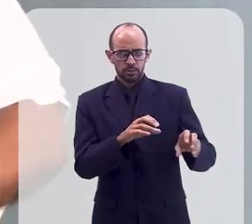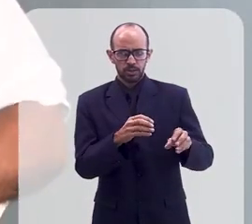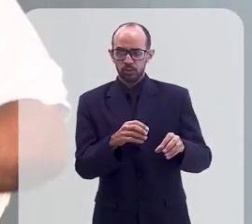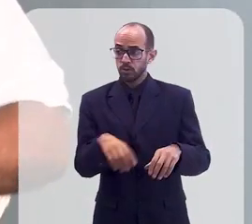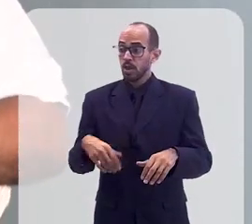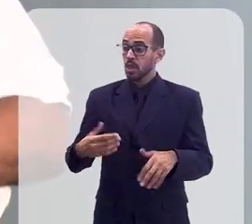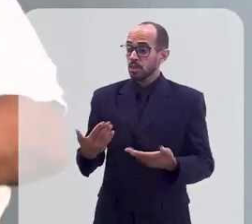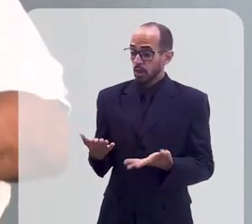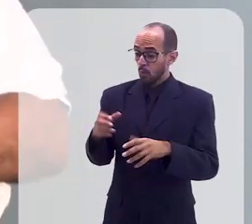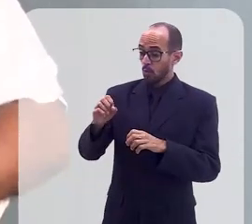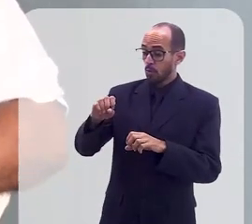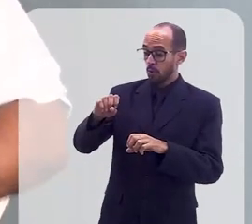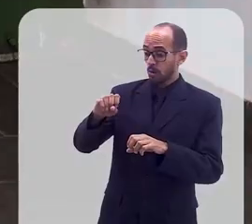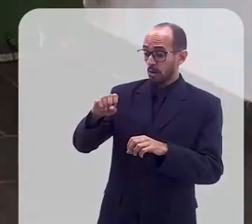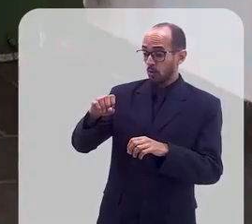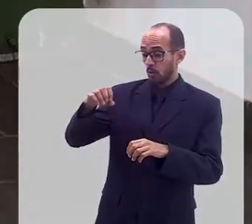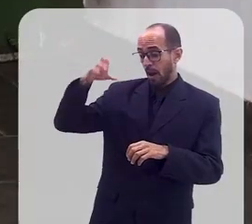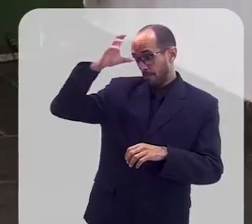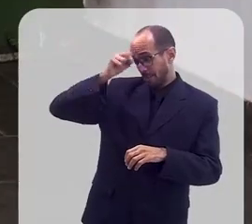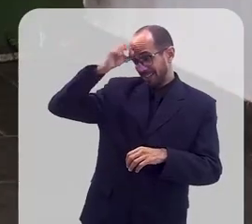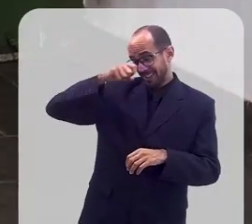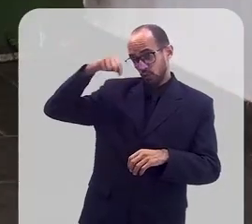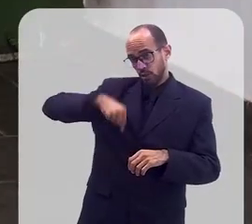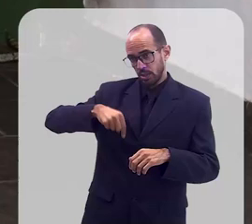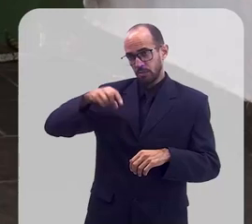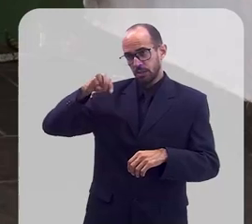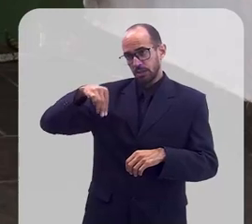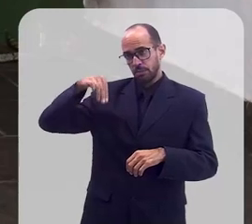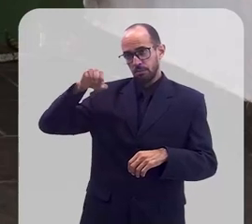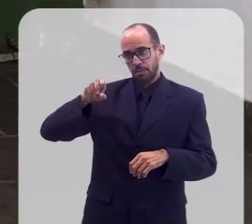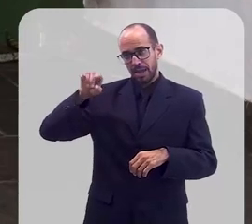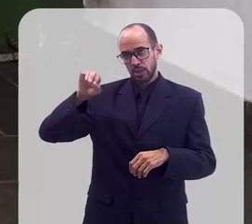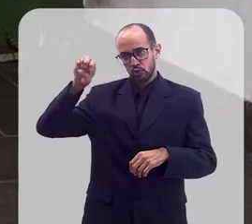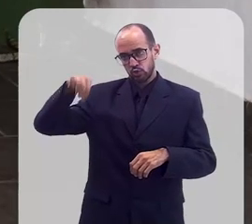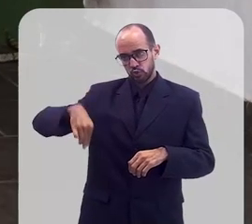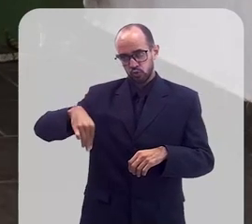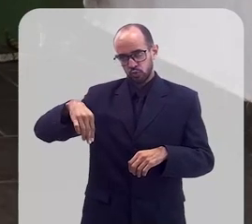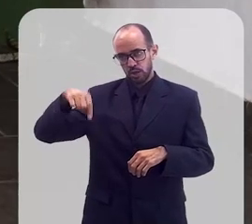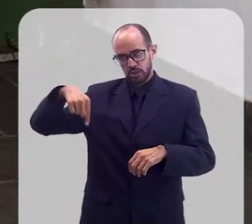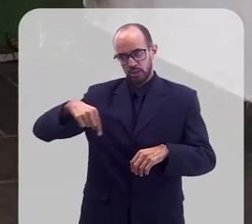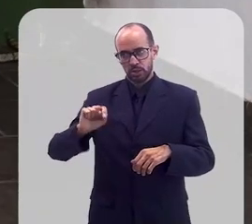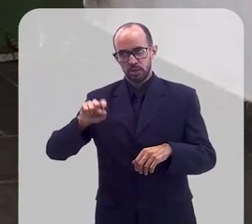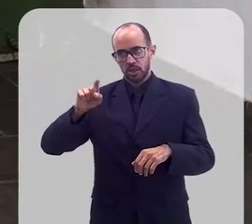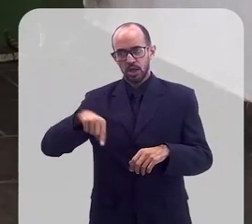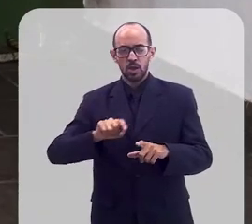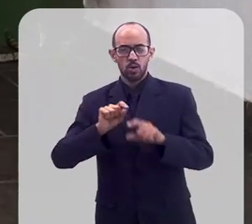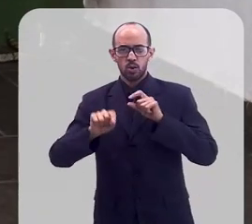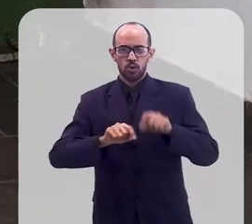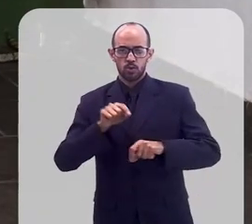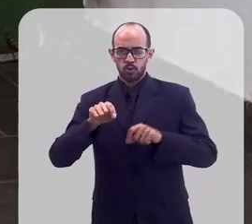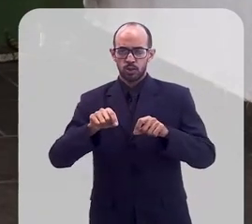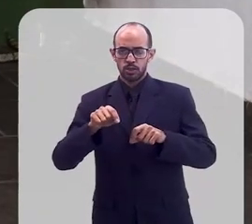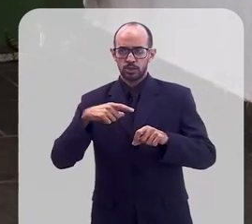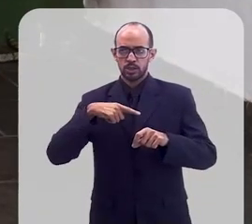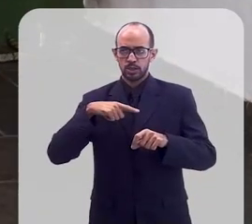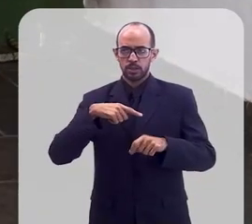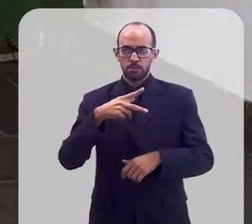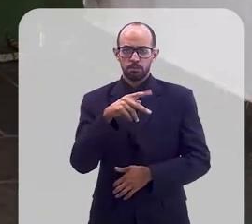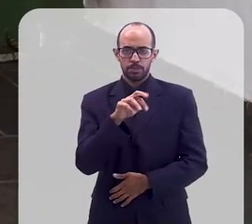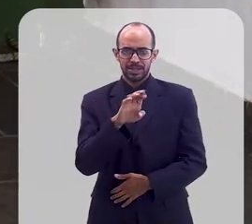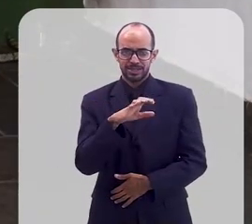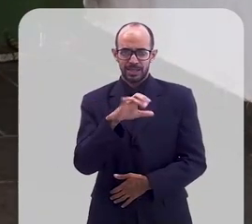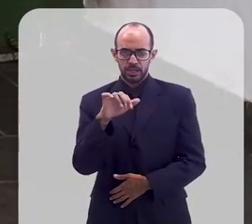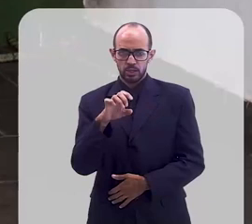para ser médium do TECAF? É. Tá. A gente costuma falar de preceitos e